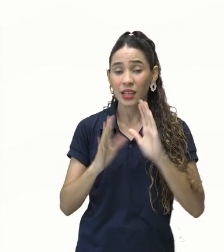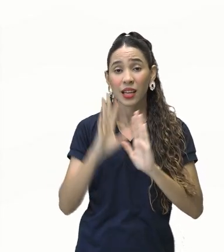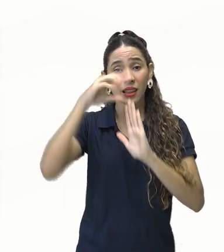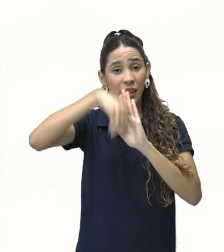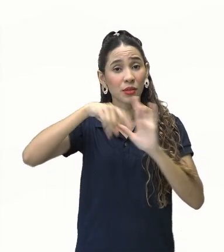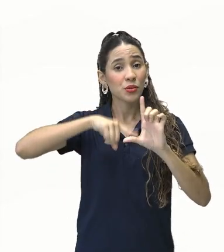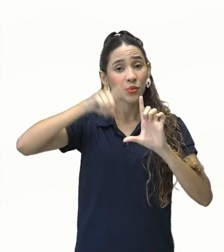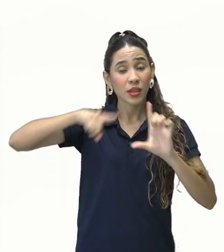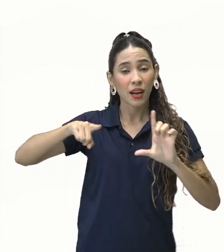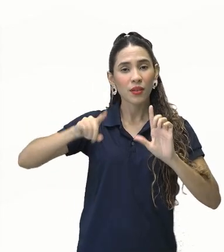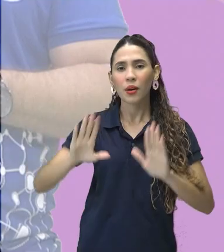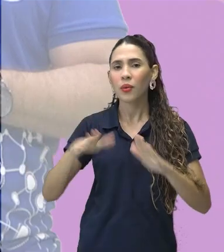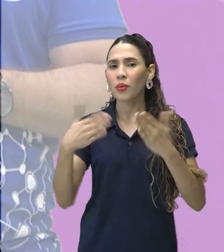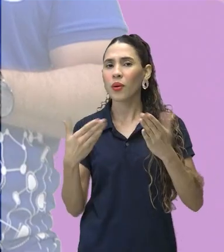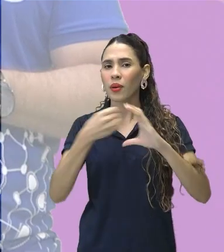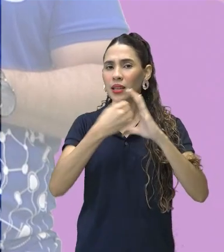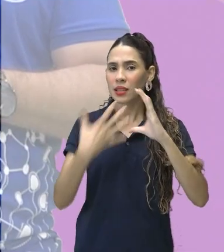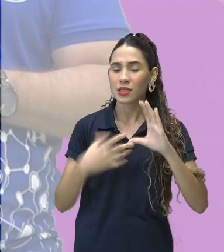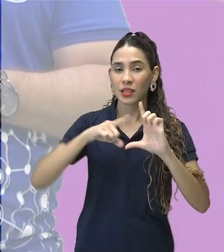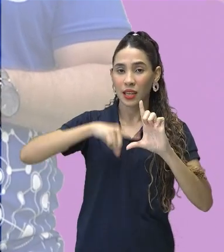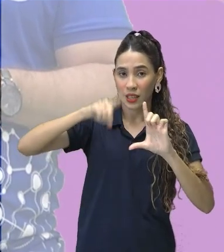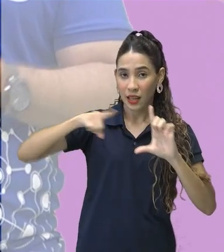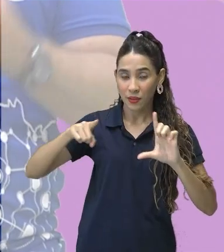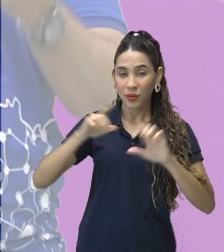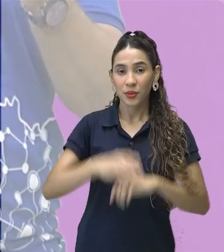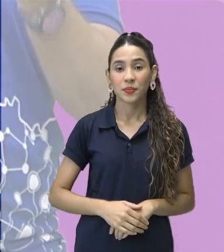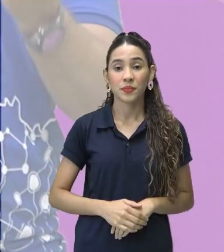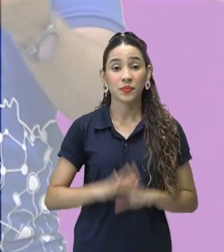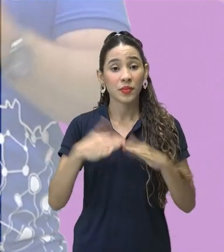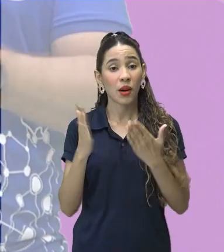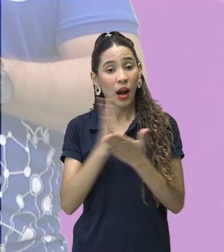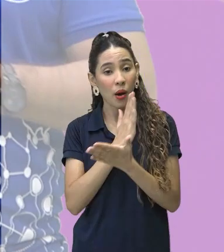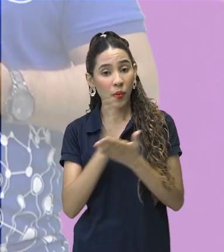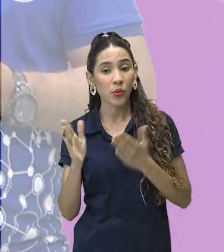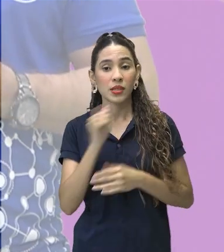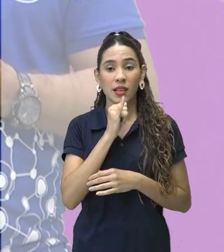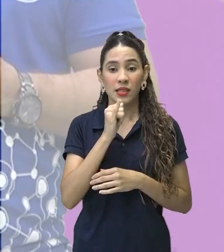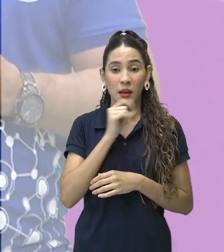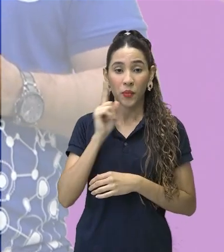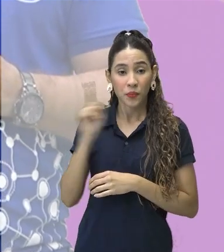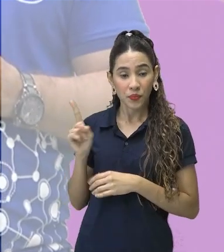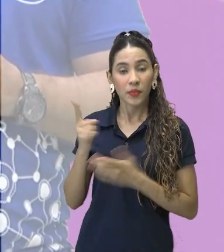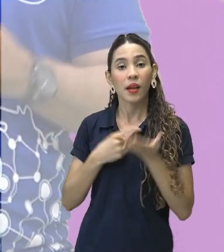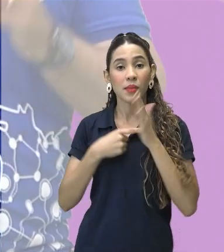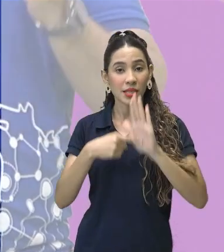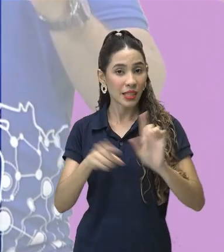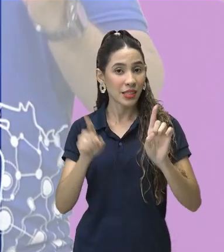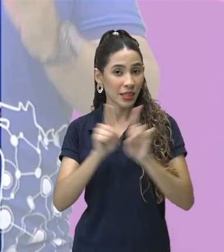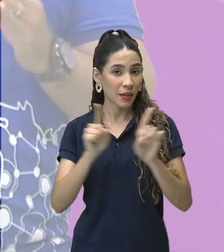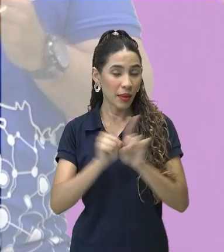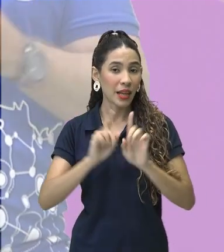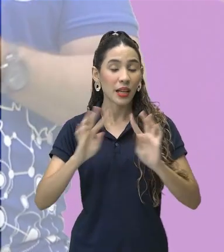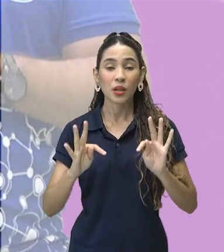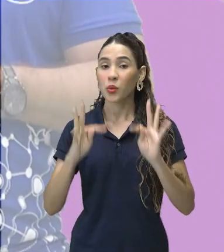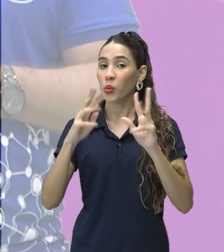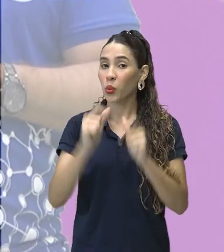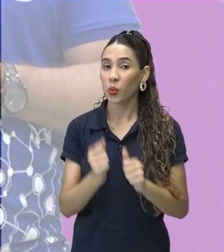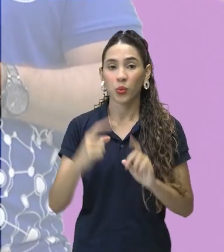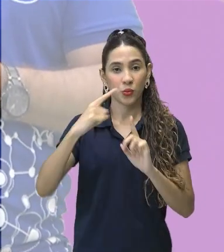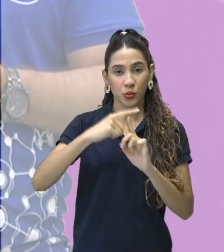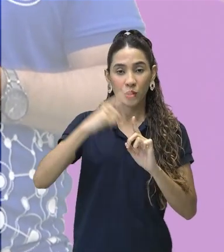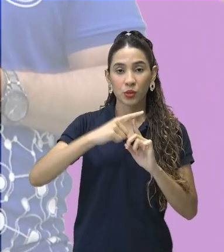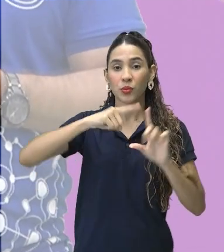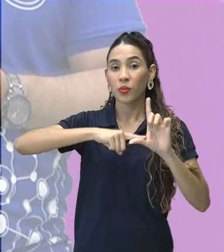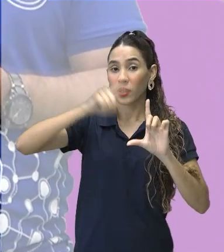de um gráfico. Quais são os elementos de um gráfico? Né? Alguns elementos estão presentes em todos os tipos